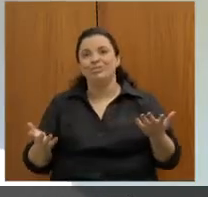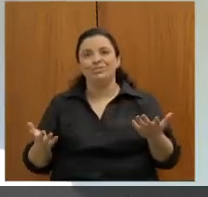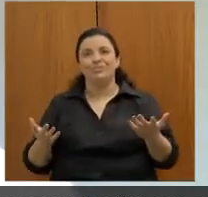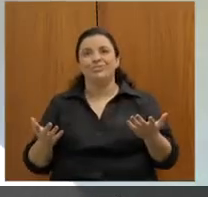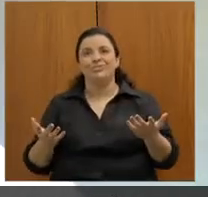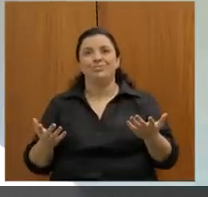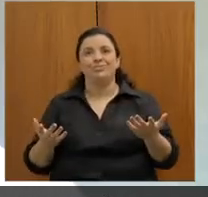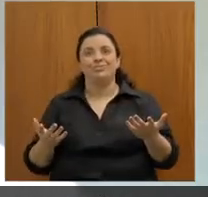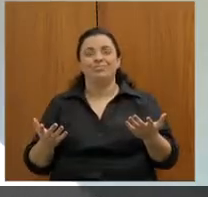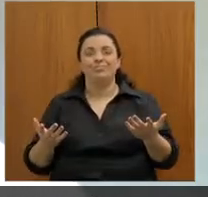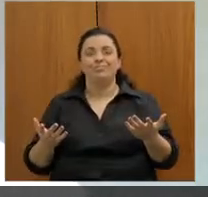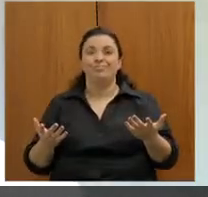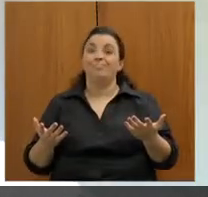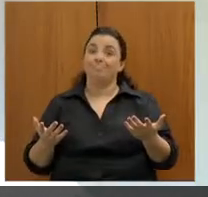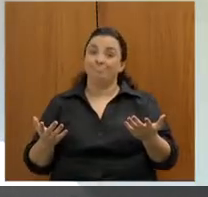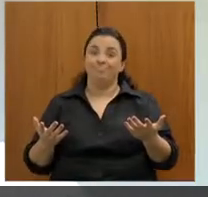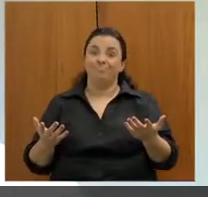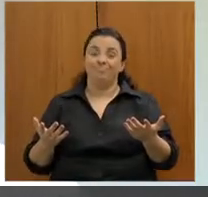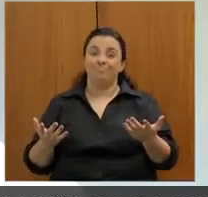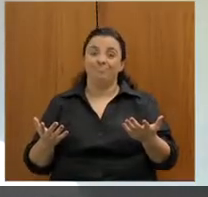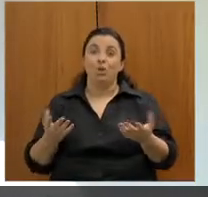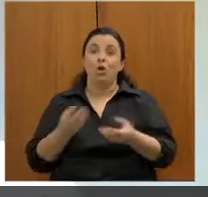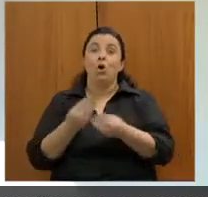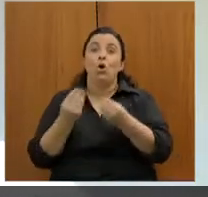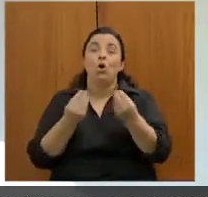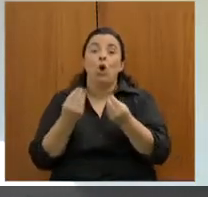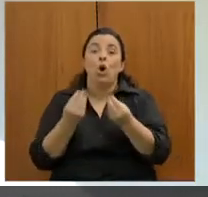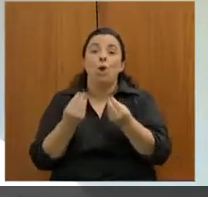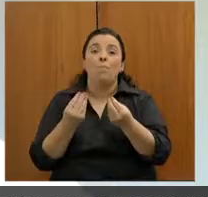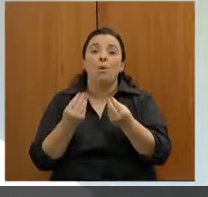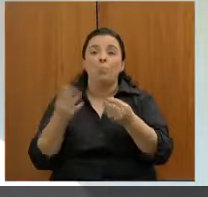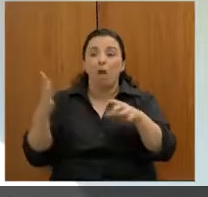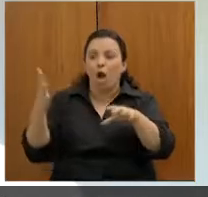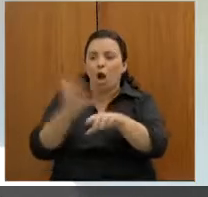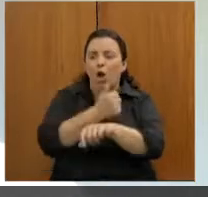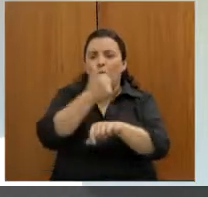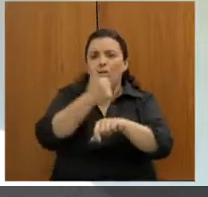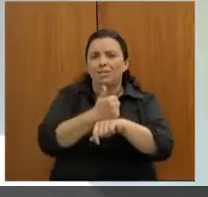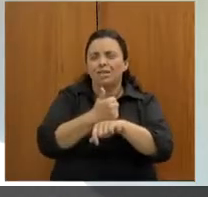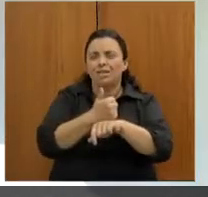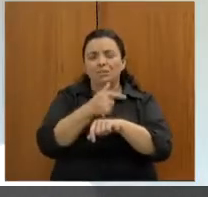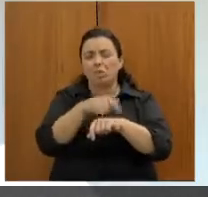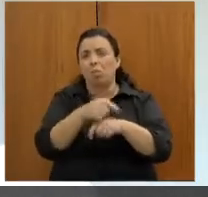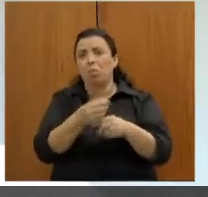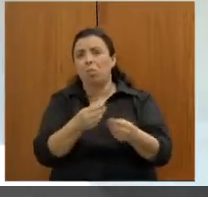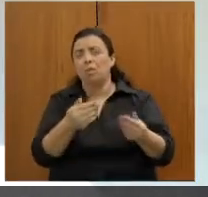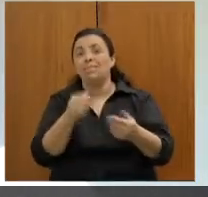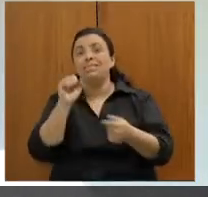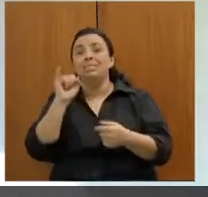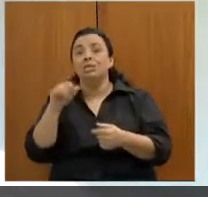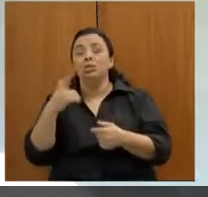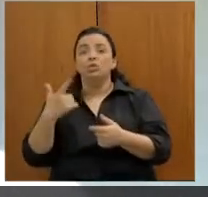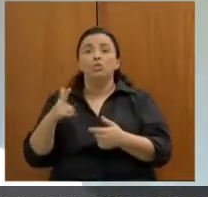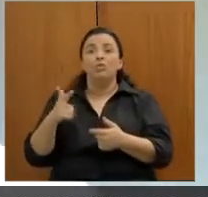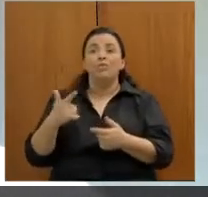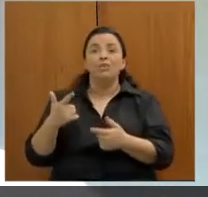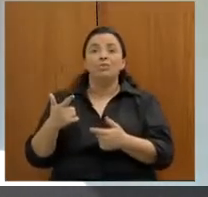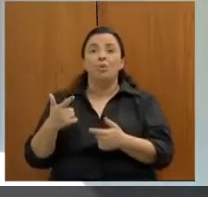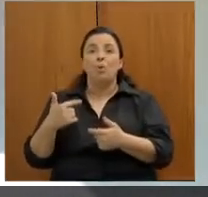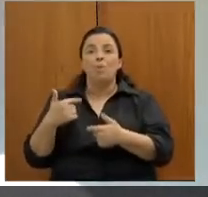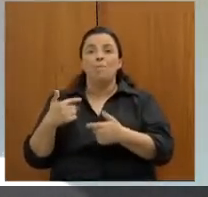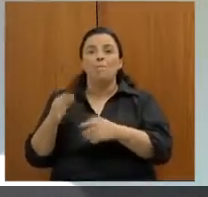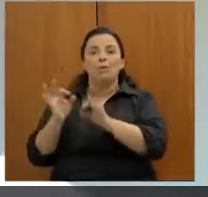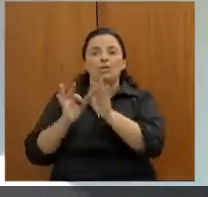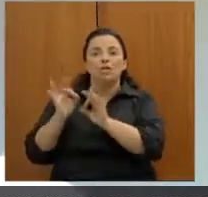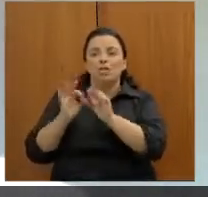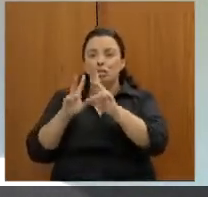não o que seria da colonização se não for desse projeto de força bonitão e